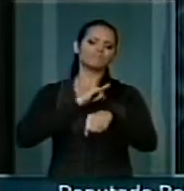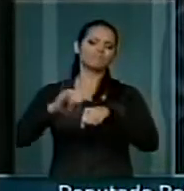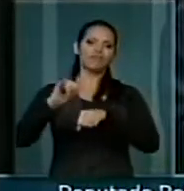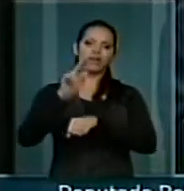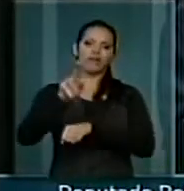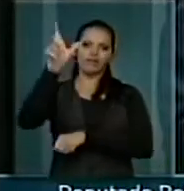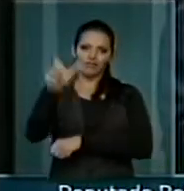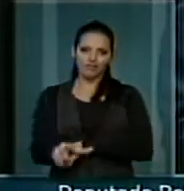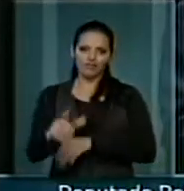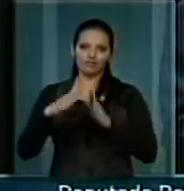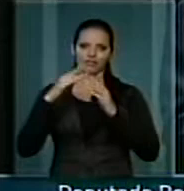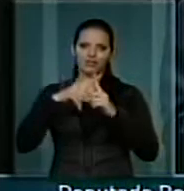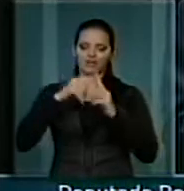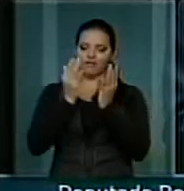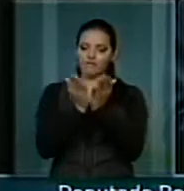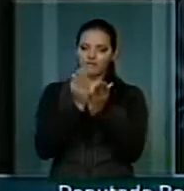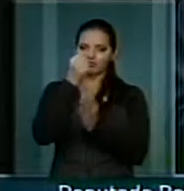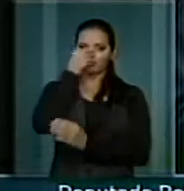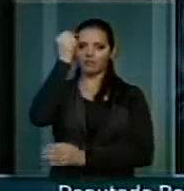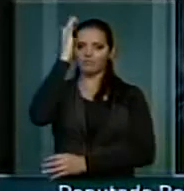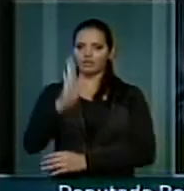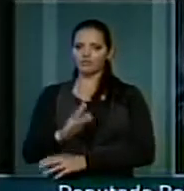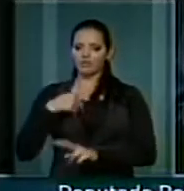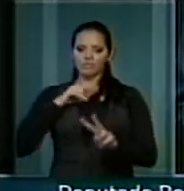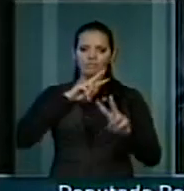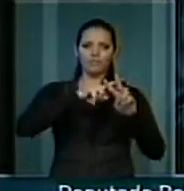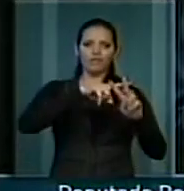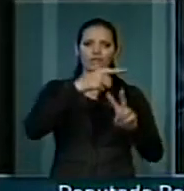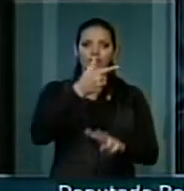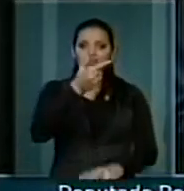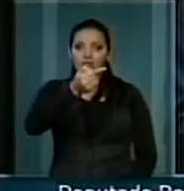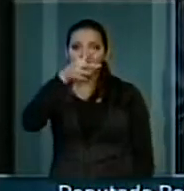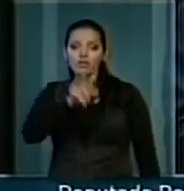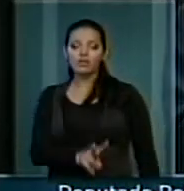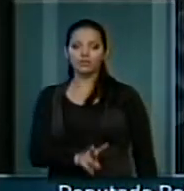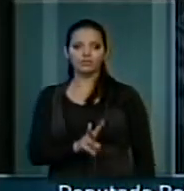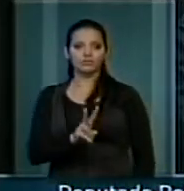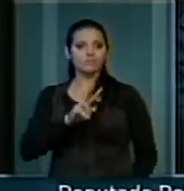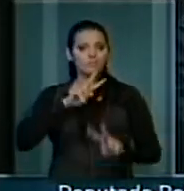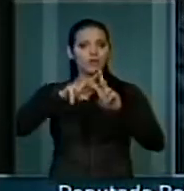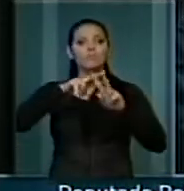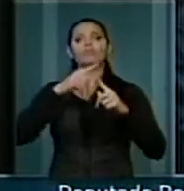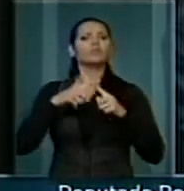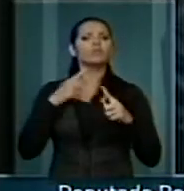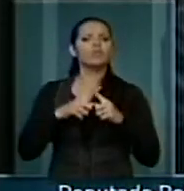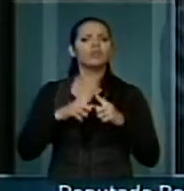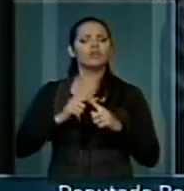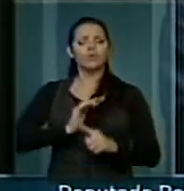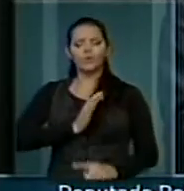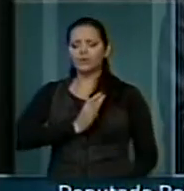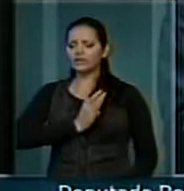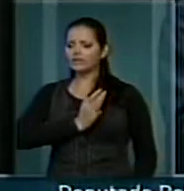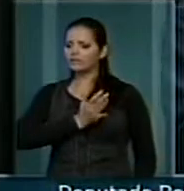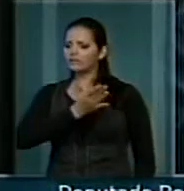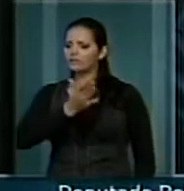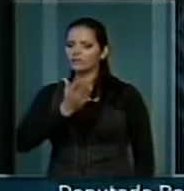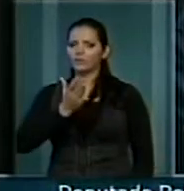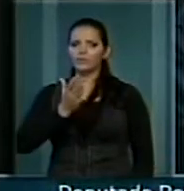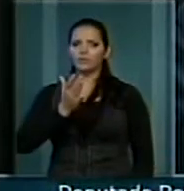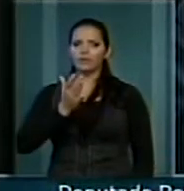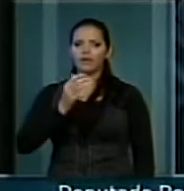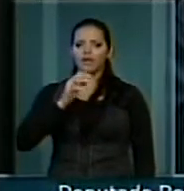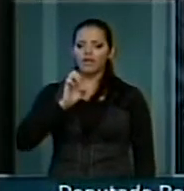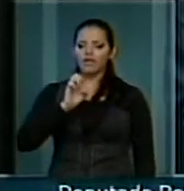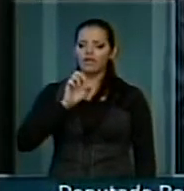denominações evangélicas da nação, que foi preso 27 vezes pelo terrível crime de ser